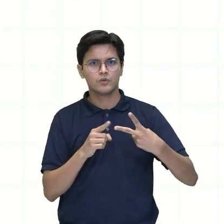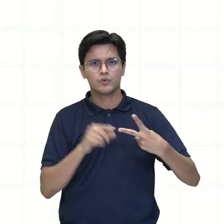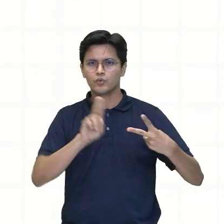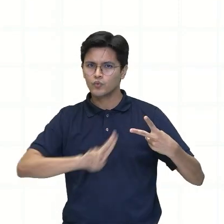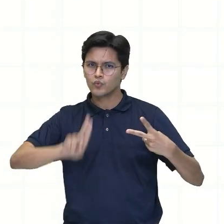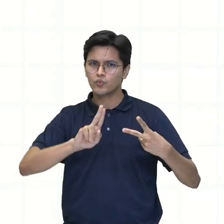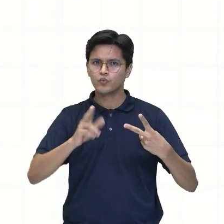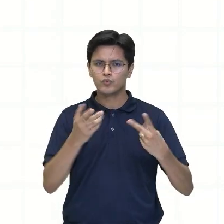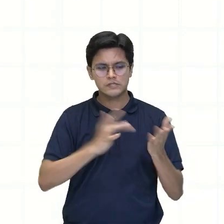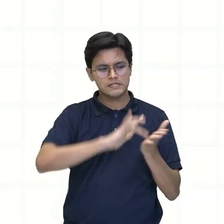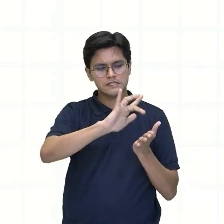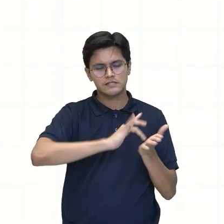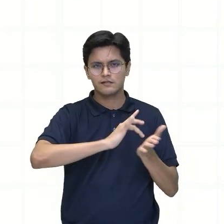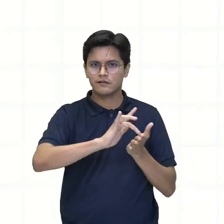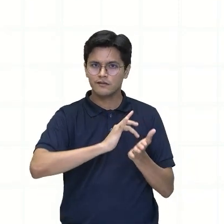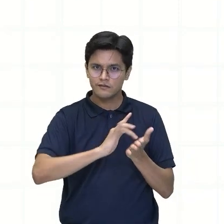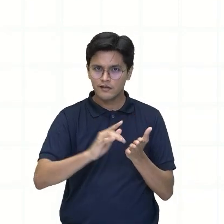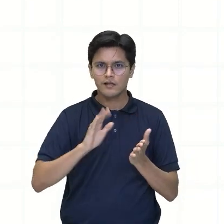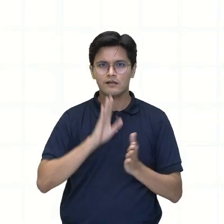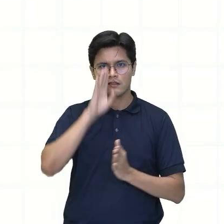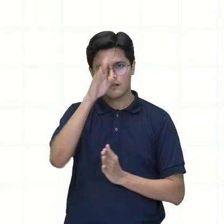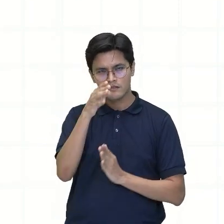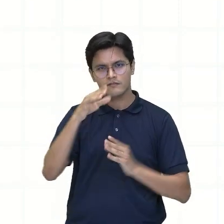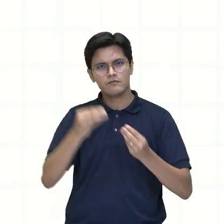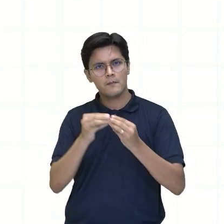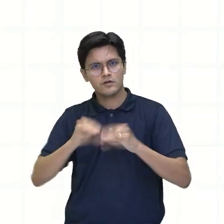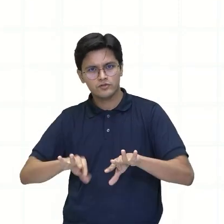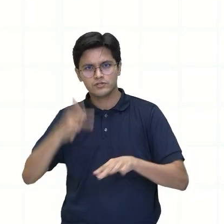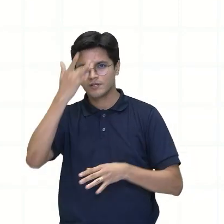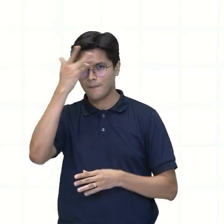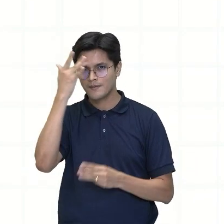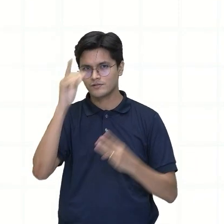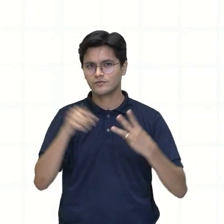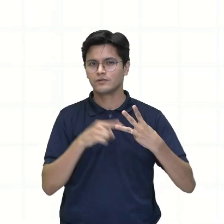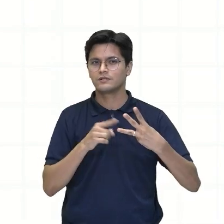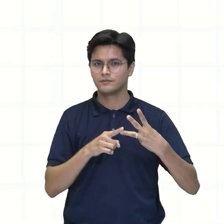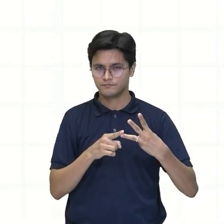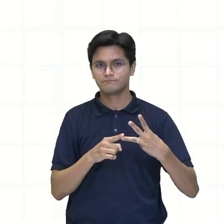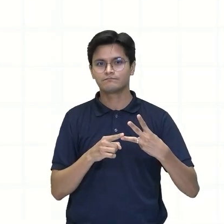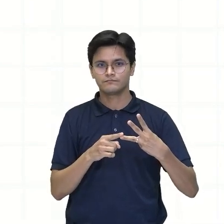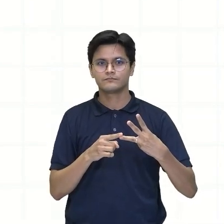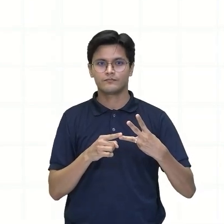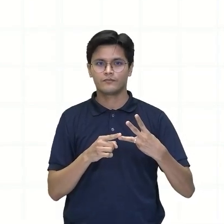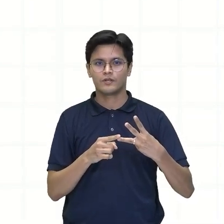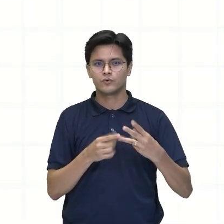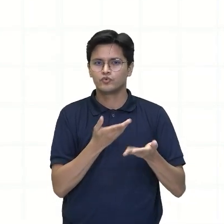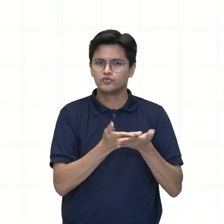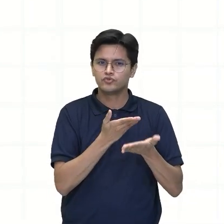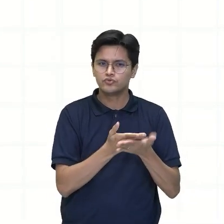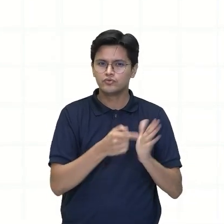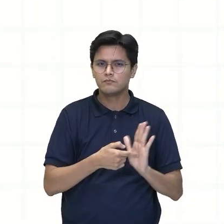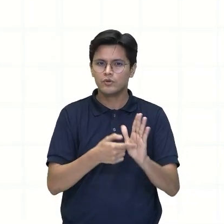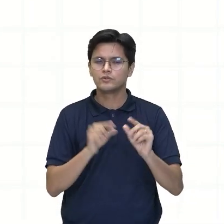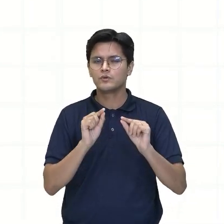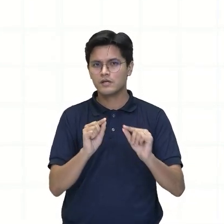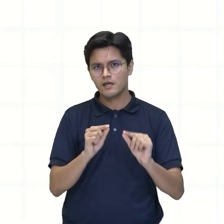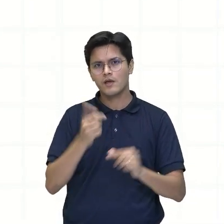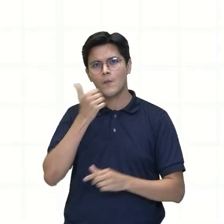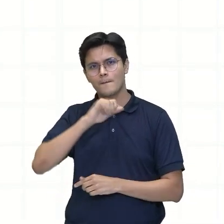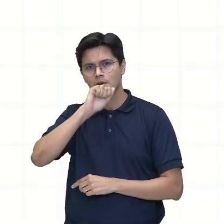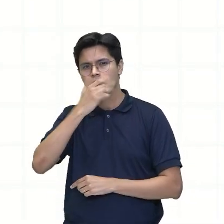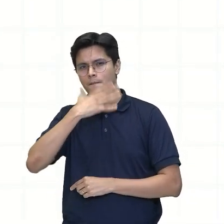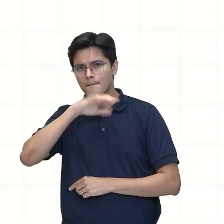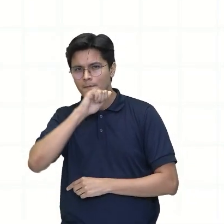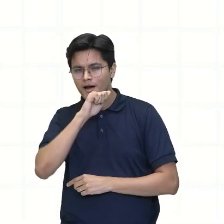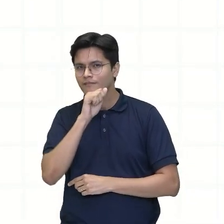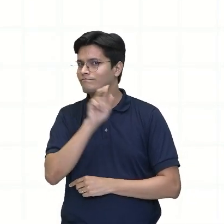pessoas. Estudos apontam que os pais não utilizam muito as telas ou as crianças não são afetadas, né, pelo uso